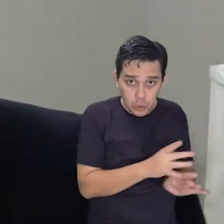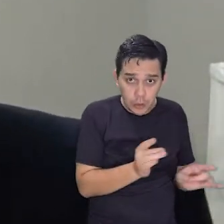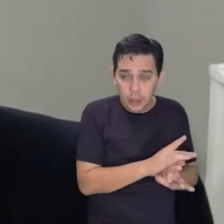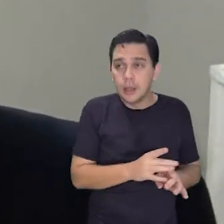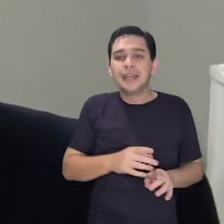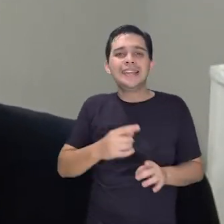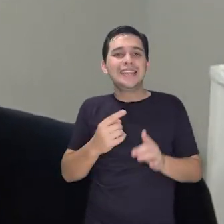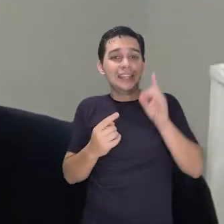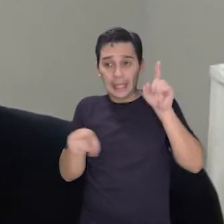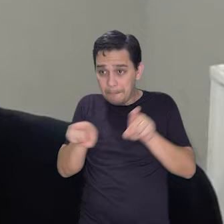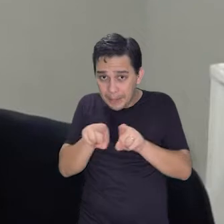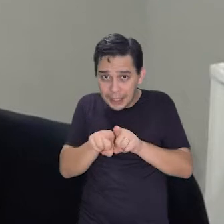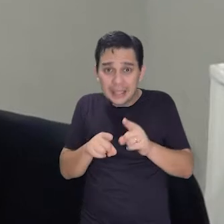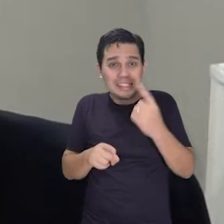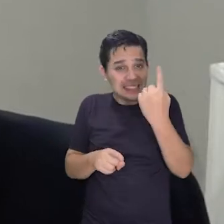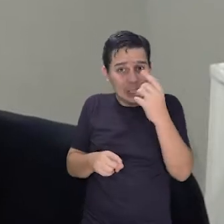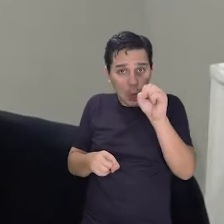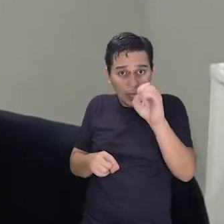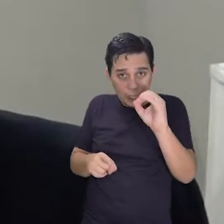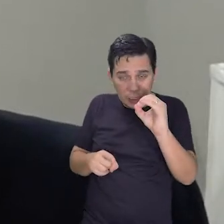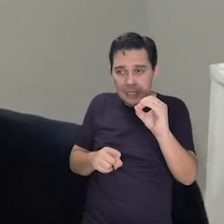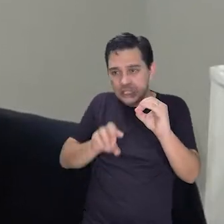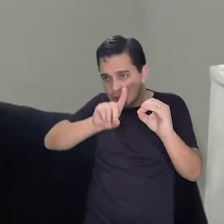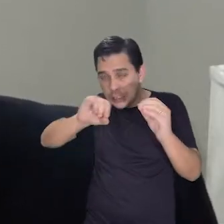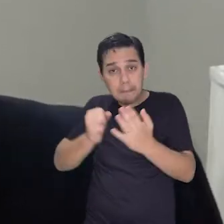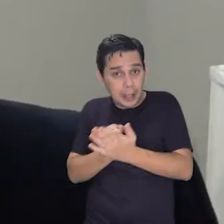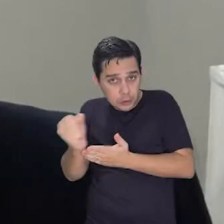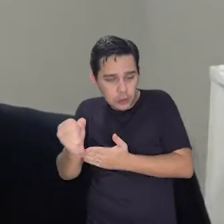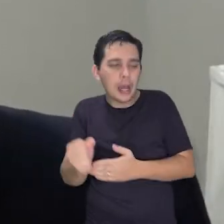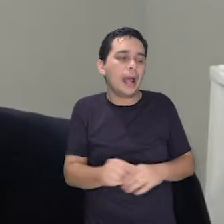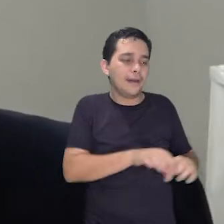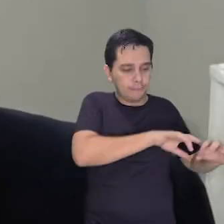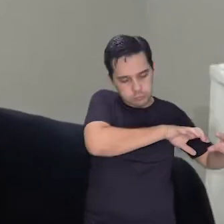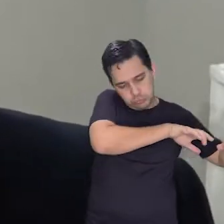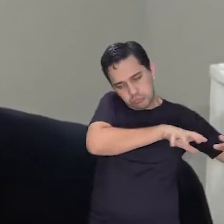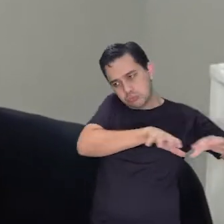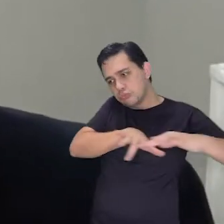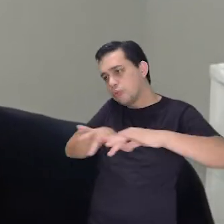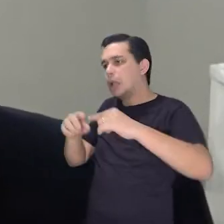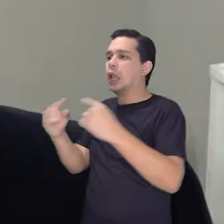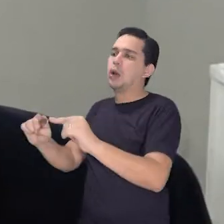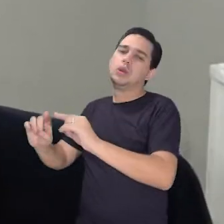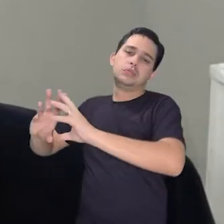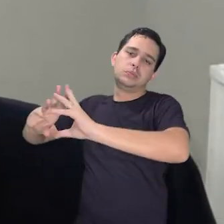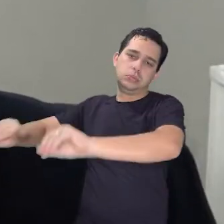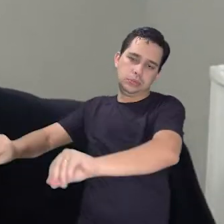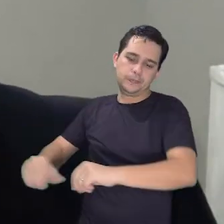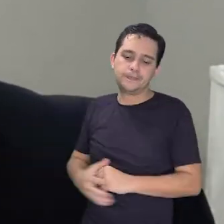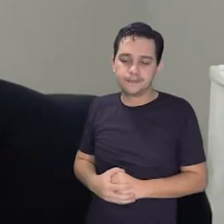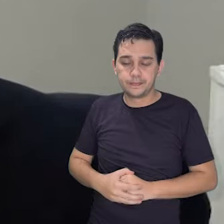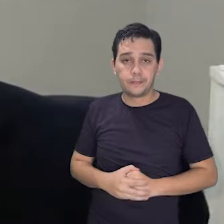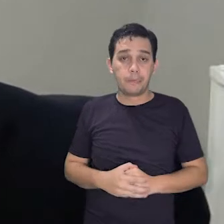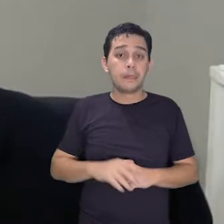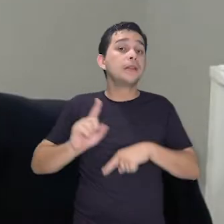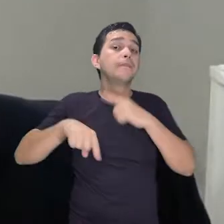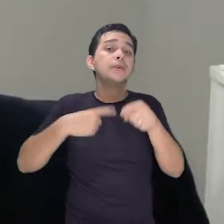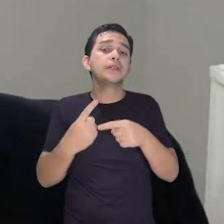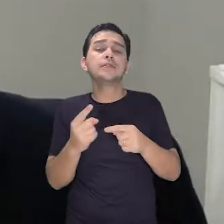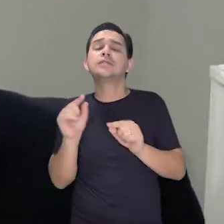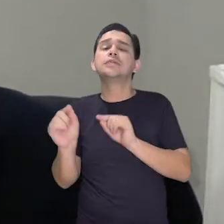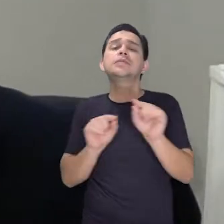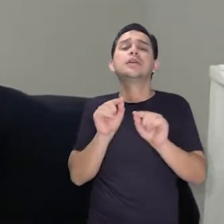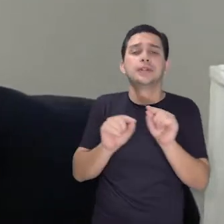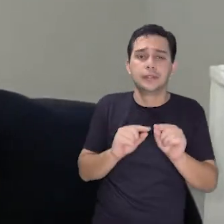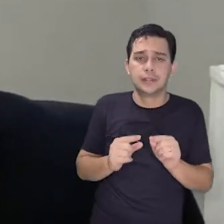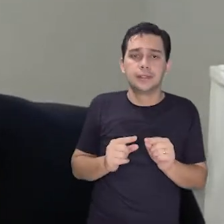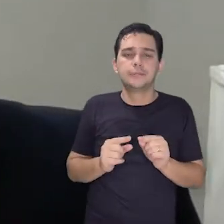término desse rito que foi determinado pelo juízo de origem, acolhendo o pedido do Ministério Público. Quanto aos próximos